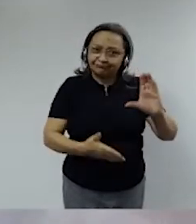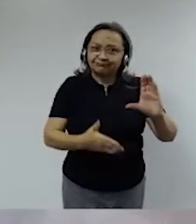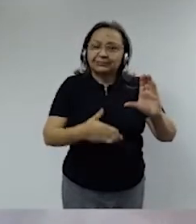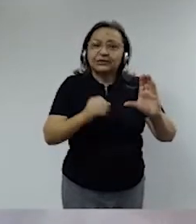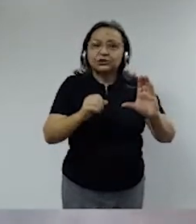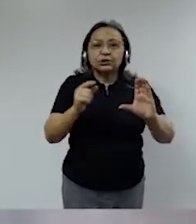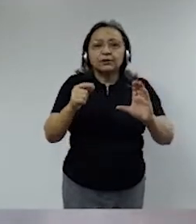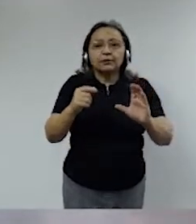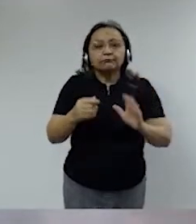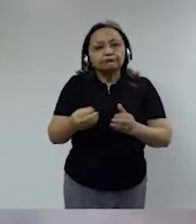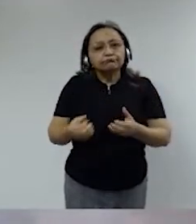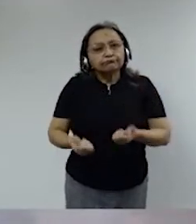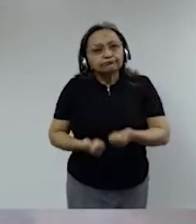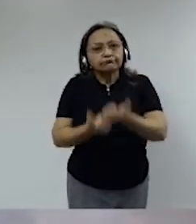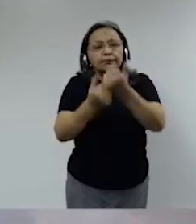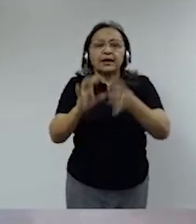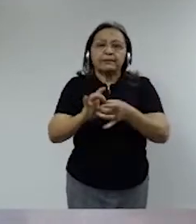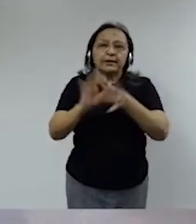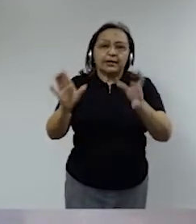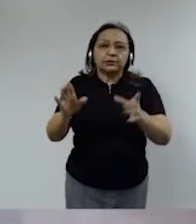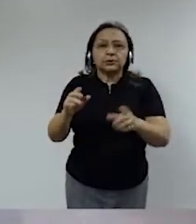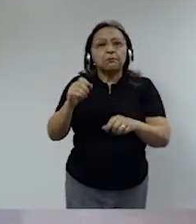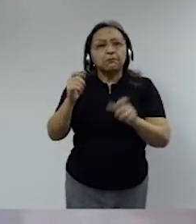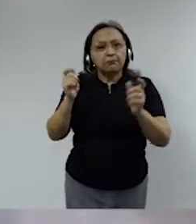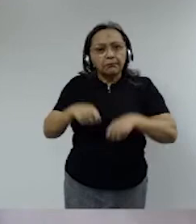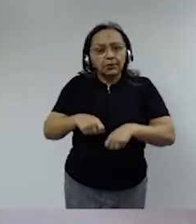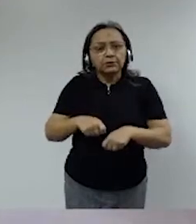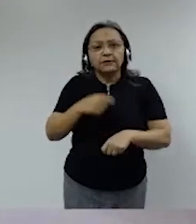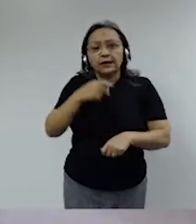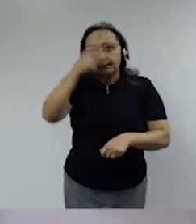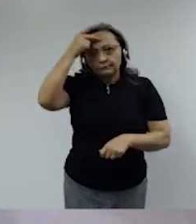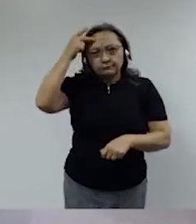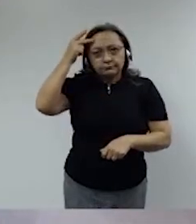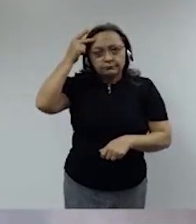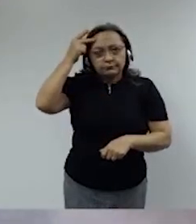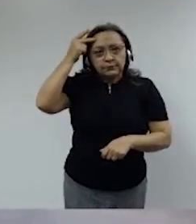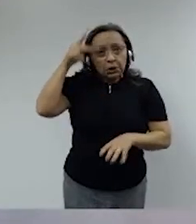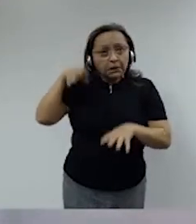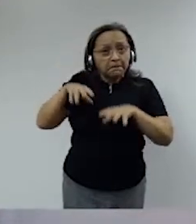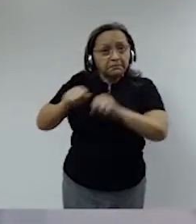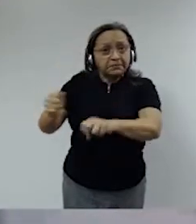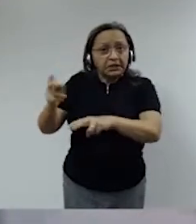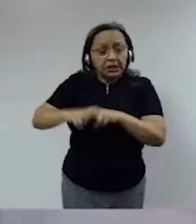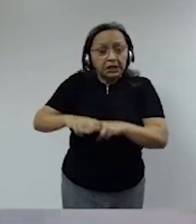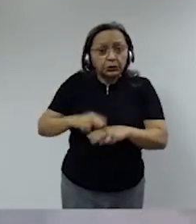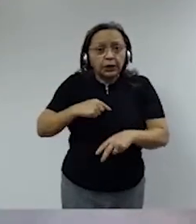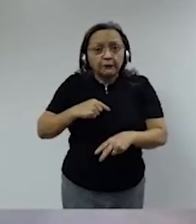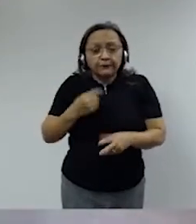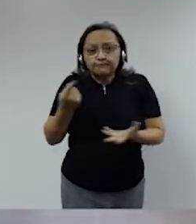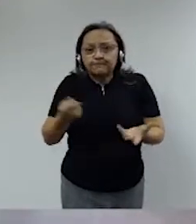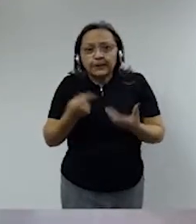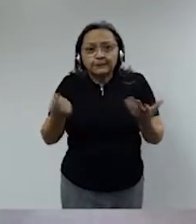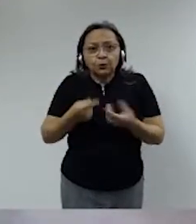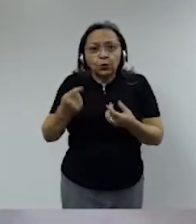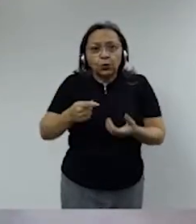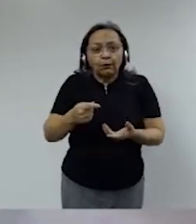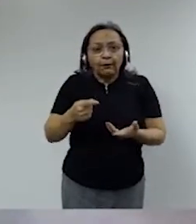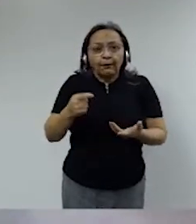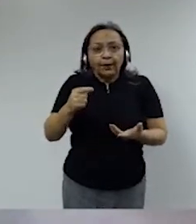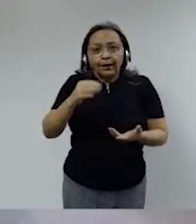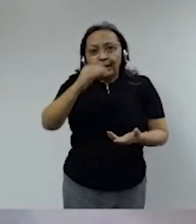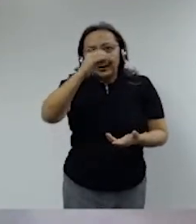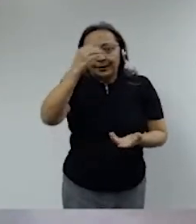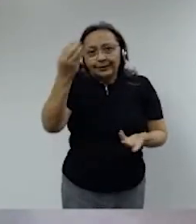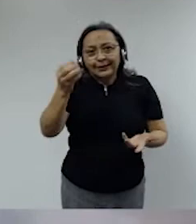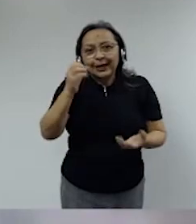prestigiar a liberdade. Podemos dizer que o Constituinte se equivocou, falou demais. Precisamos entender também a quadra histórica que a Constituição foi